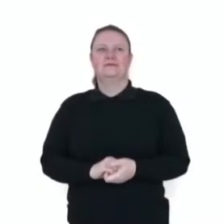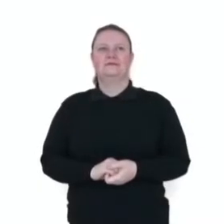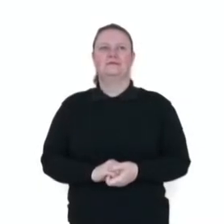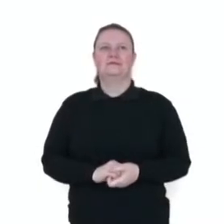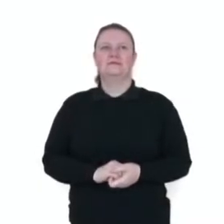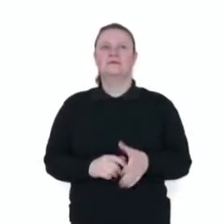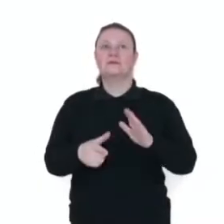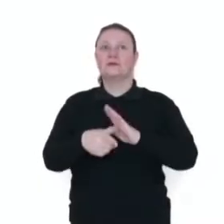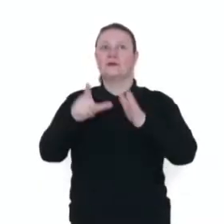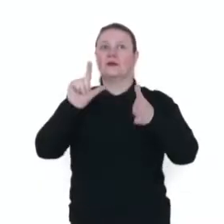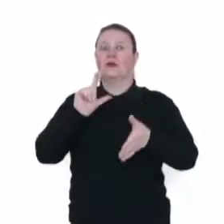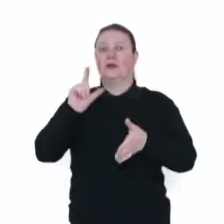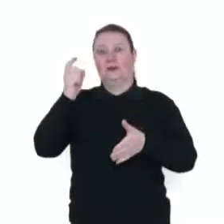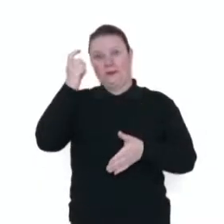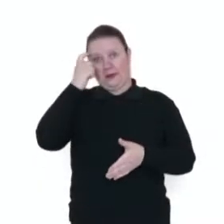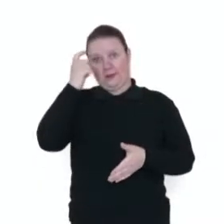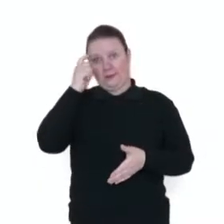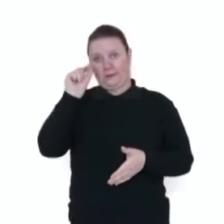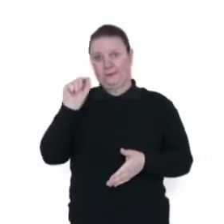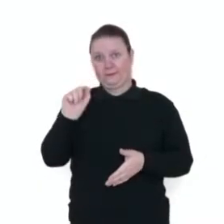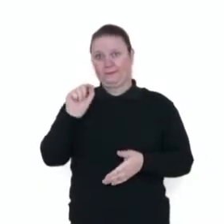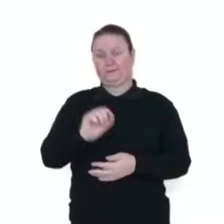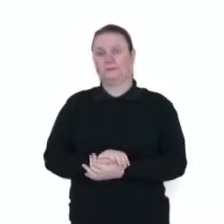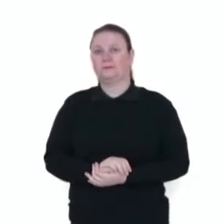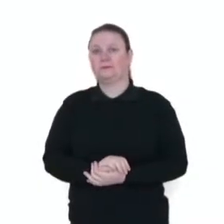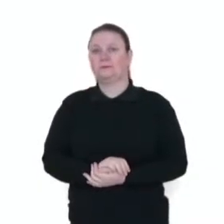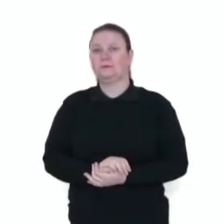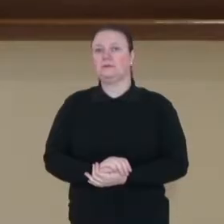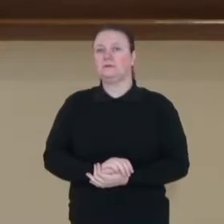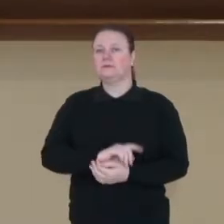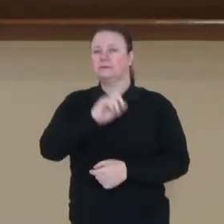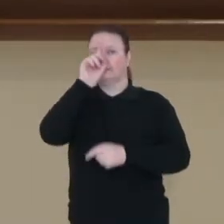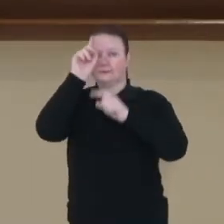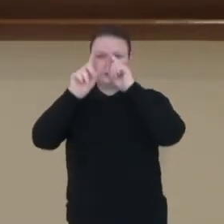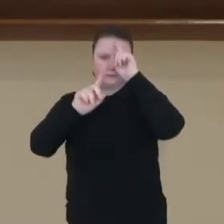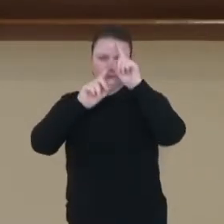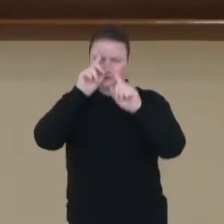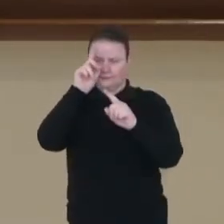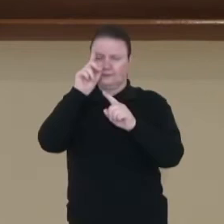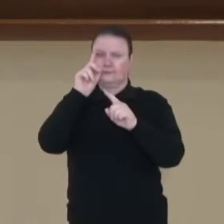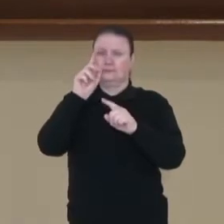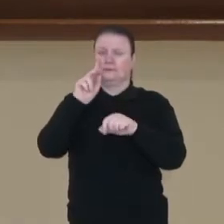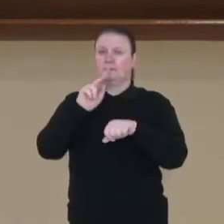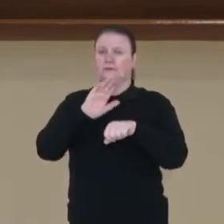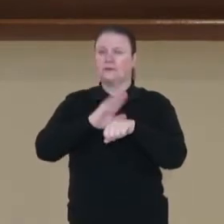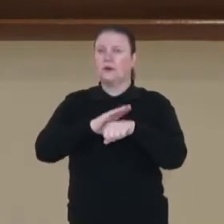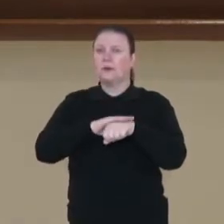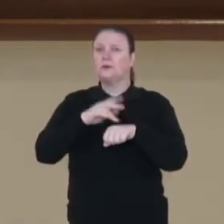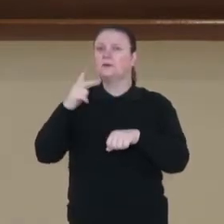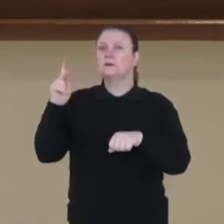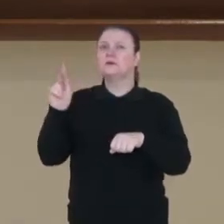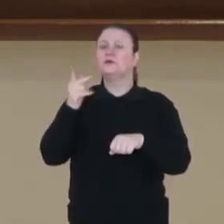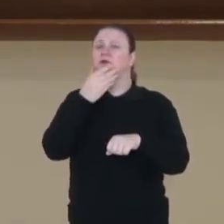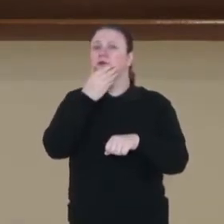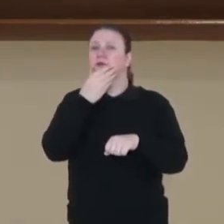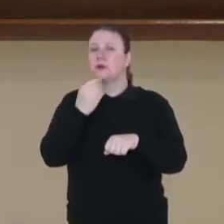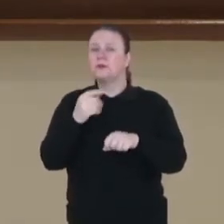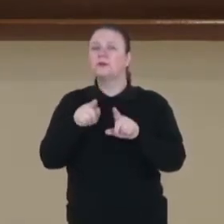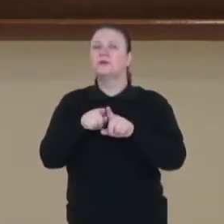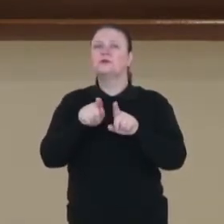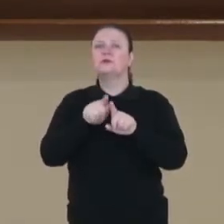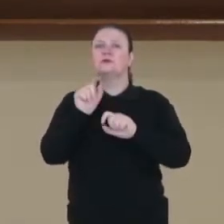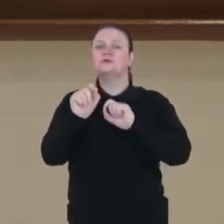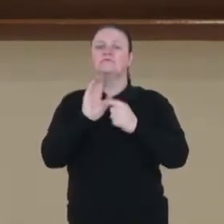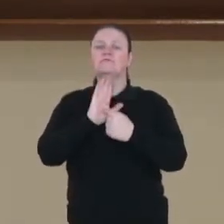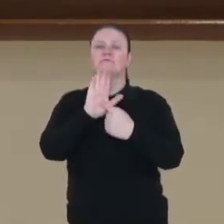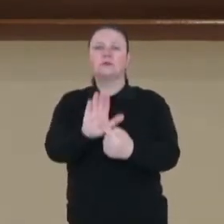Mas antes vamos refletir um pouco, porque todas essas ideias, esse darwinismo social, ele vai estar presente